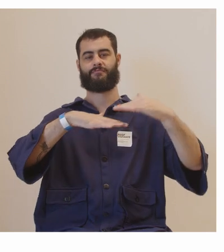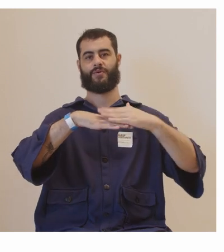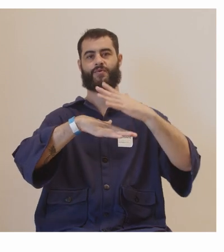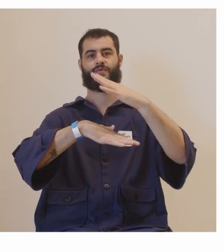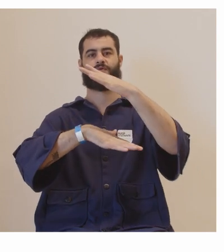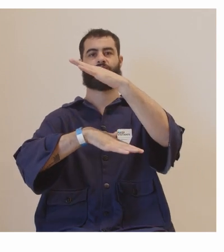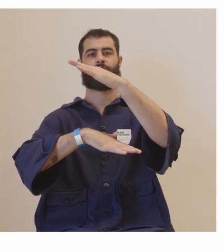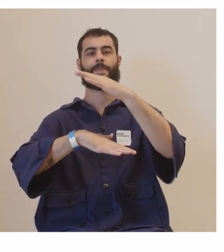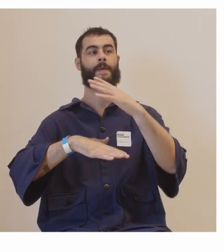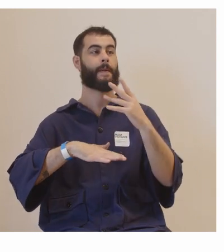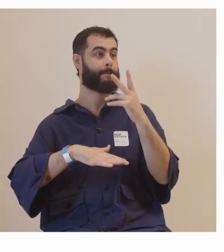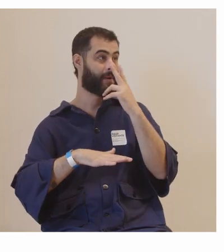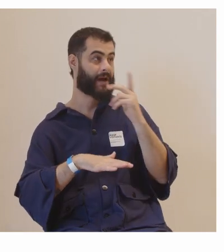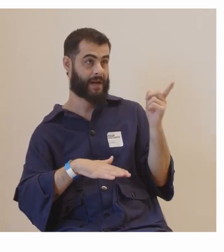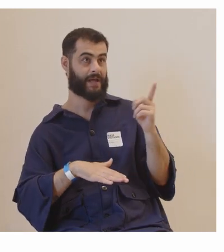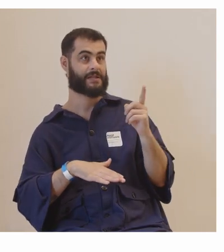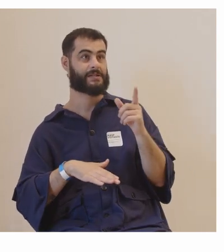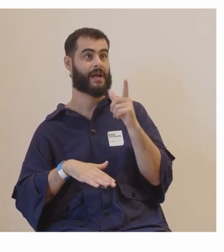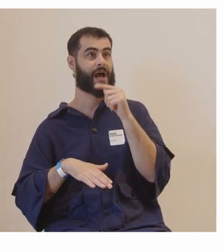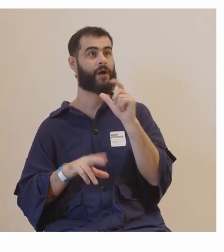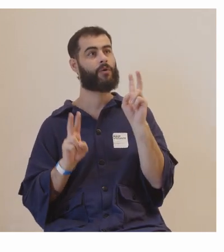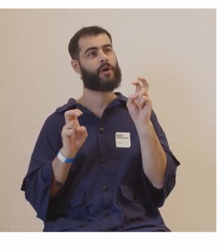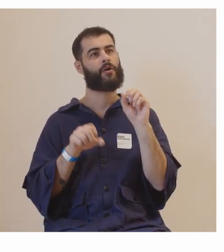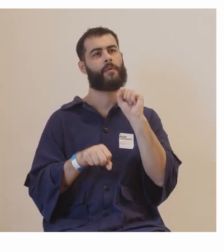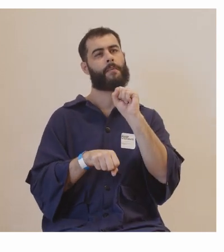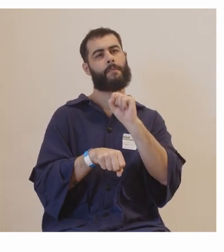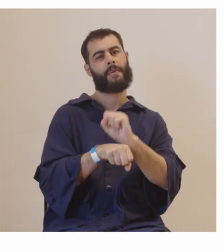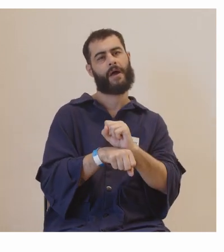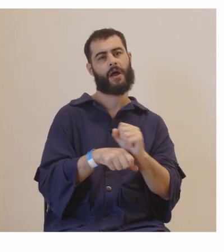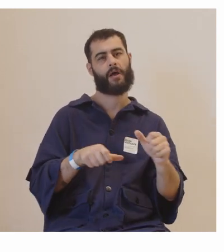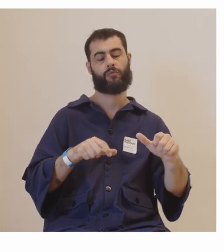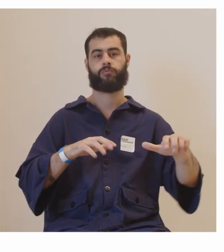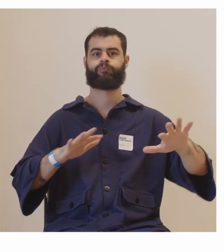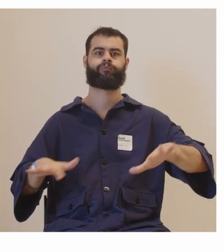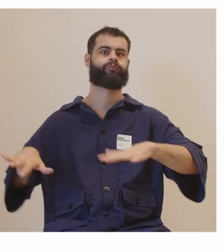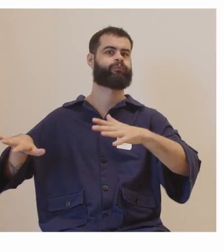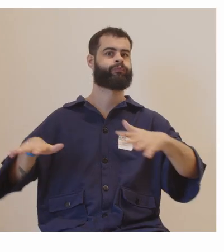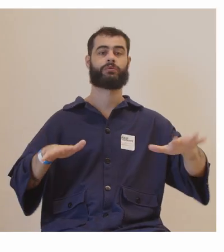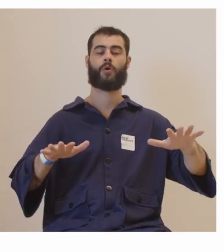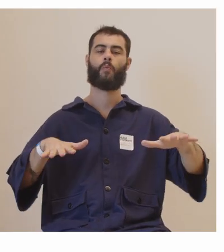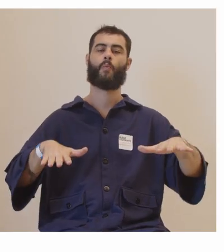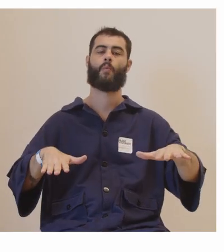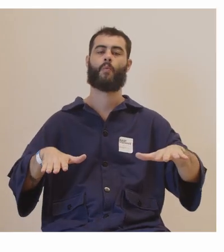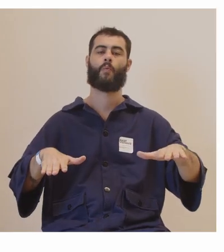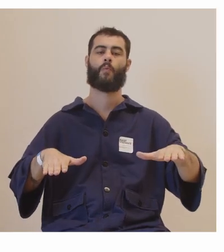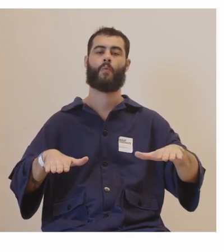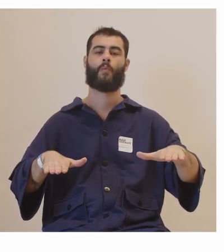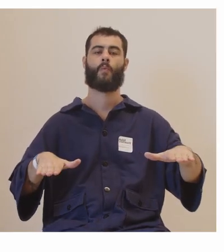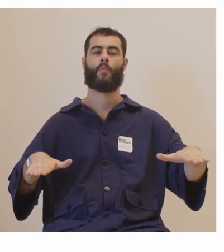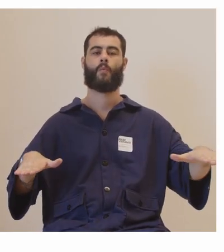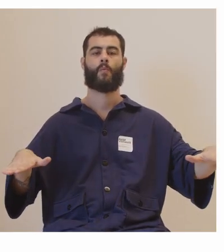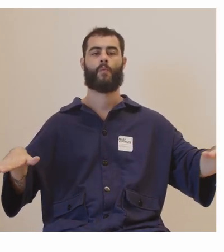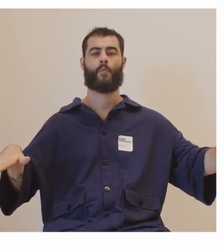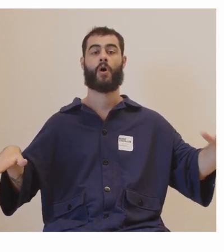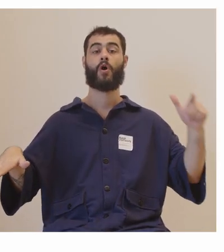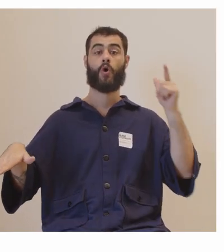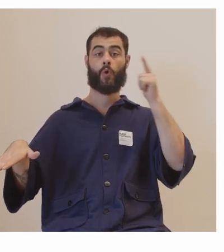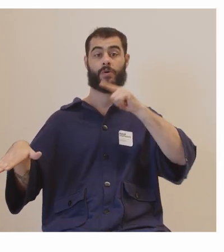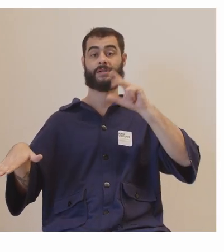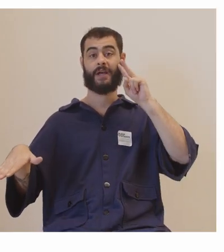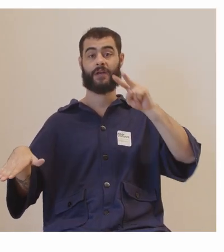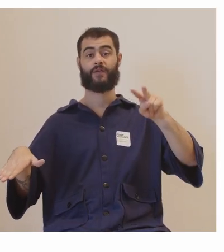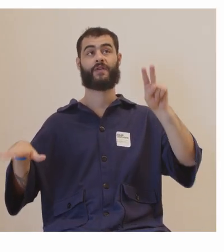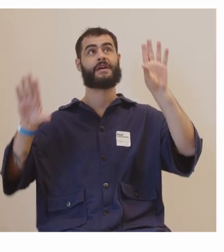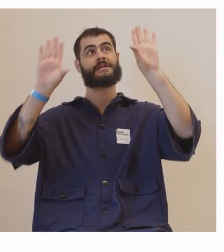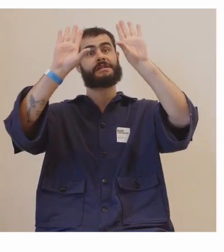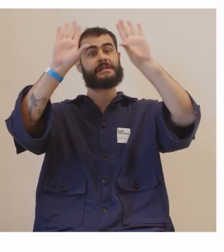água ainda meio parada, vamos dizer assim, ou de pouco movimento, em que a gente vê as as nuvens do céu, né, as figuras femininas